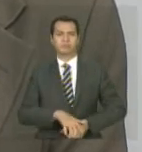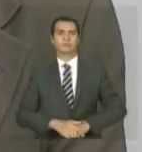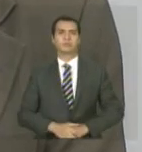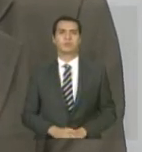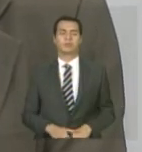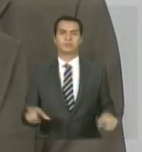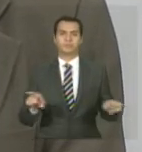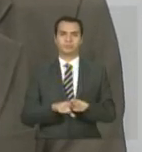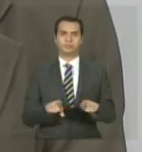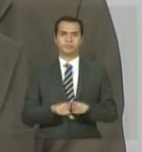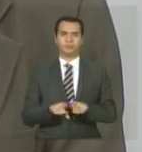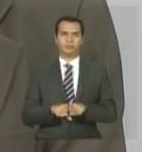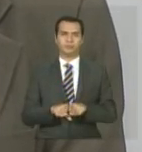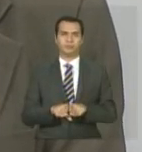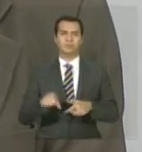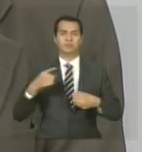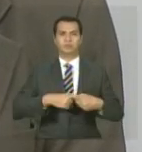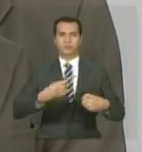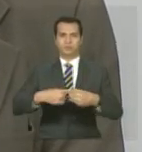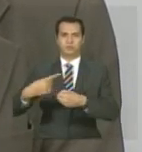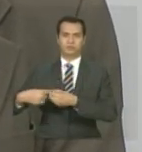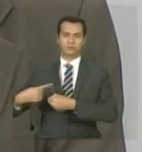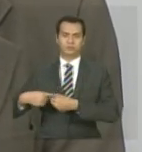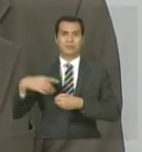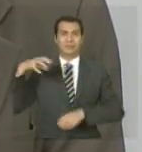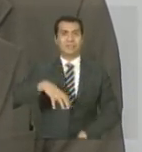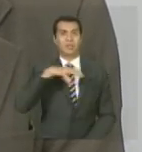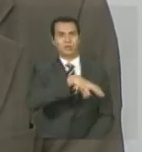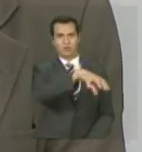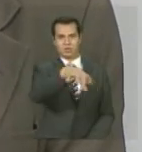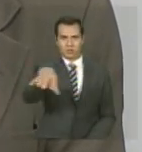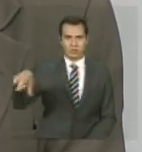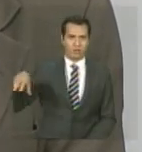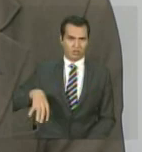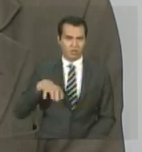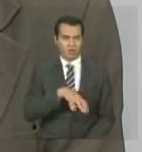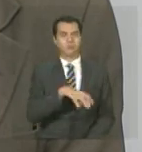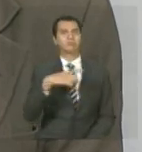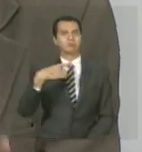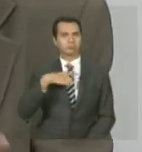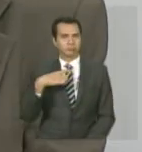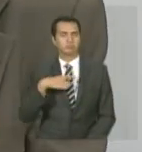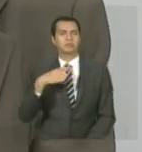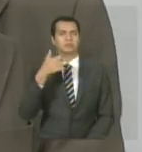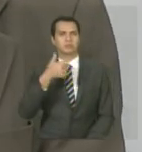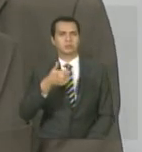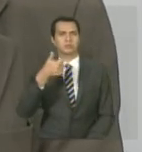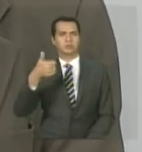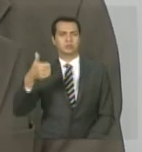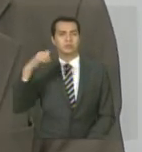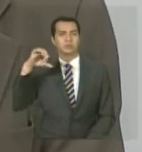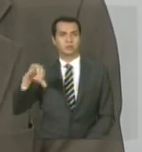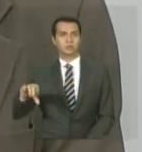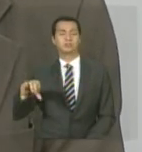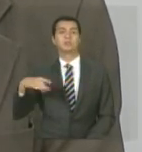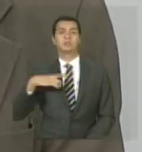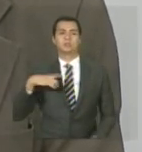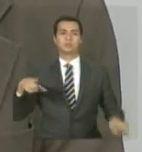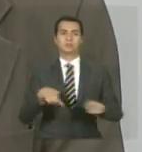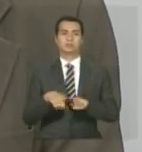tivemos 119 conferências territoriais e o que resultou na participação de representação